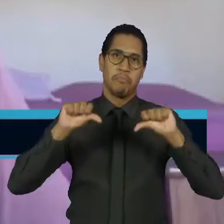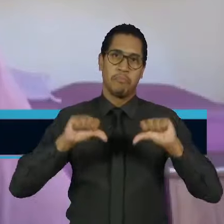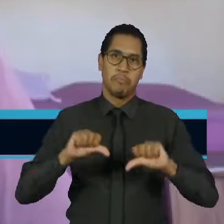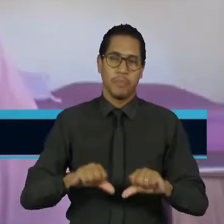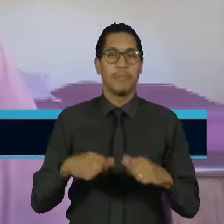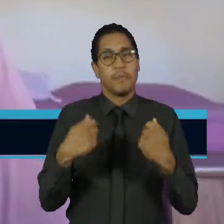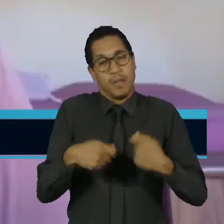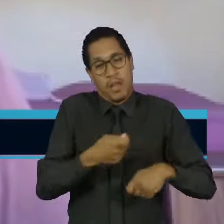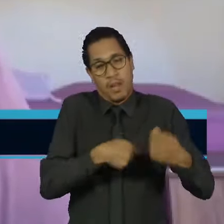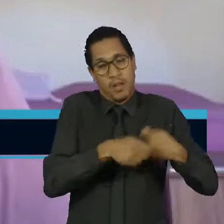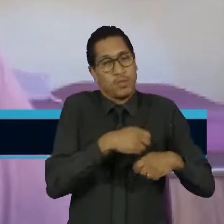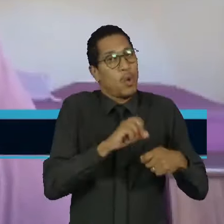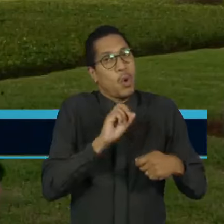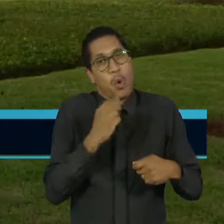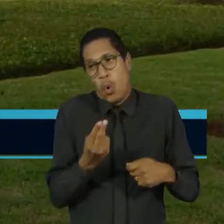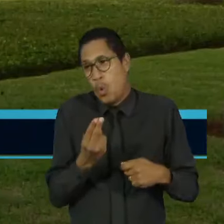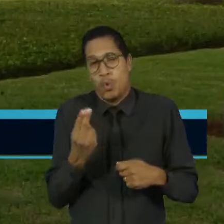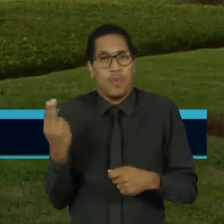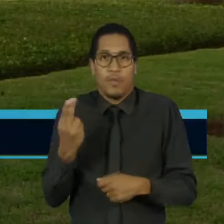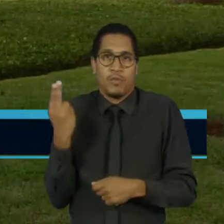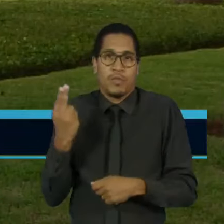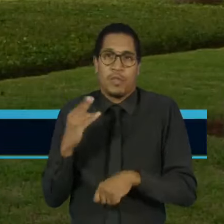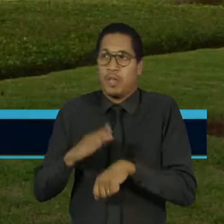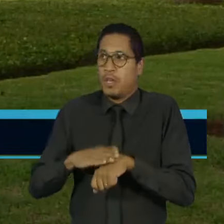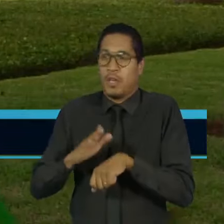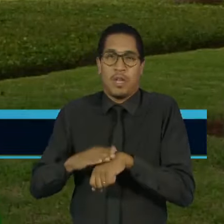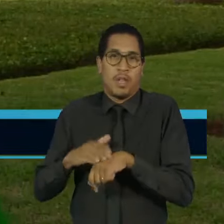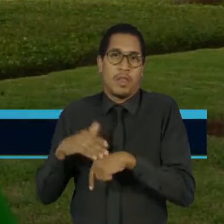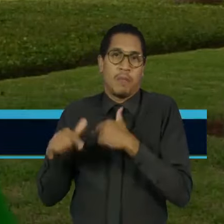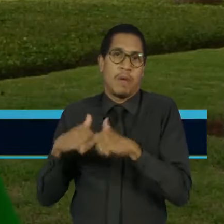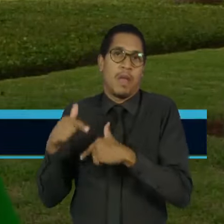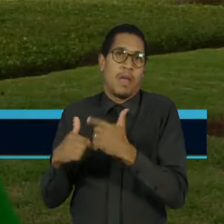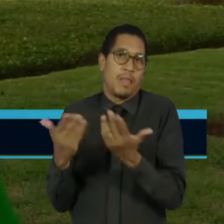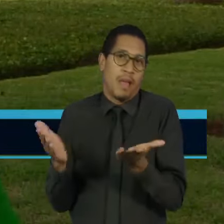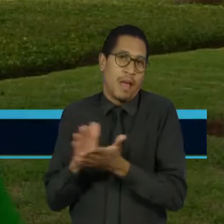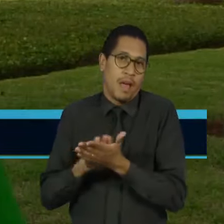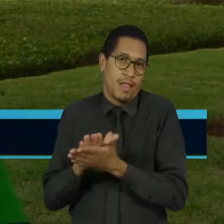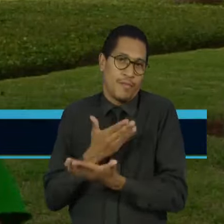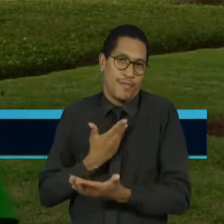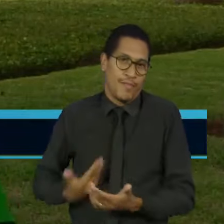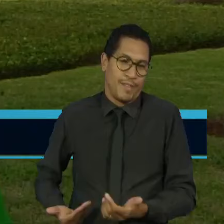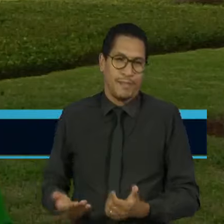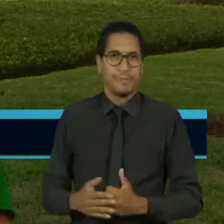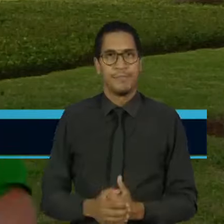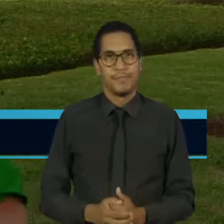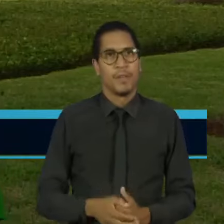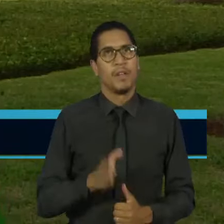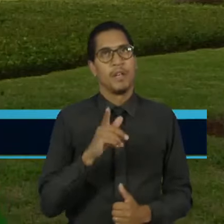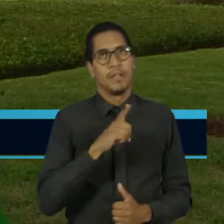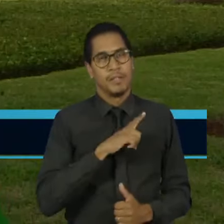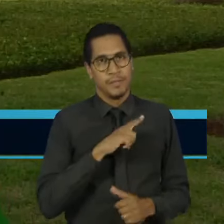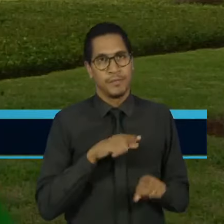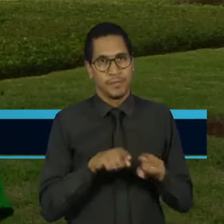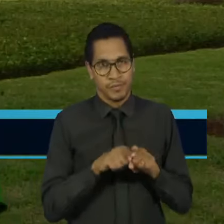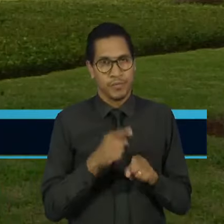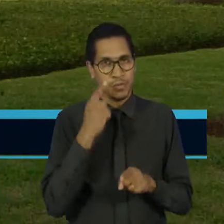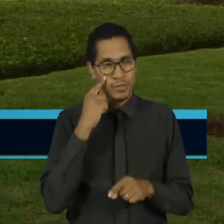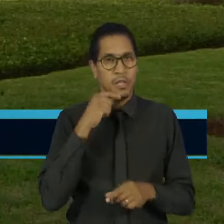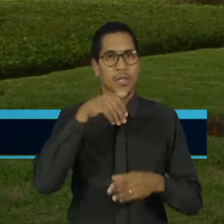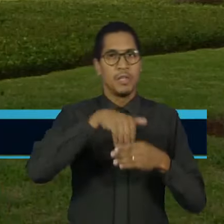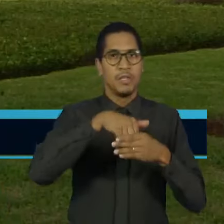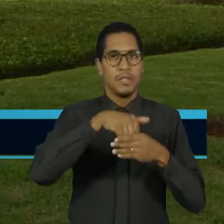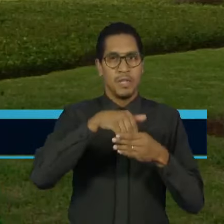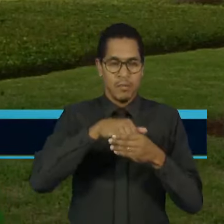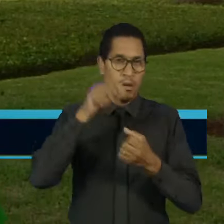negociar ou não vai poder governar eleito com quase 56% dos votos empossado em dezembro